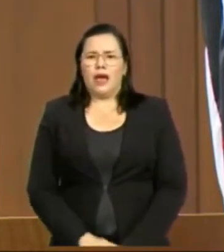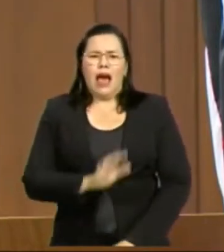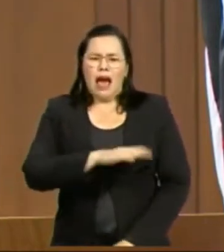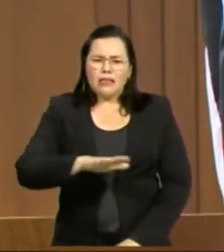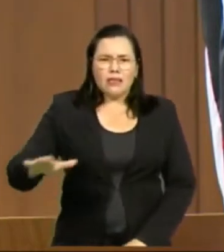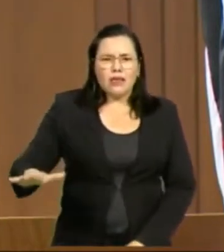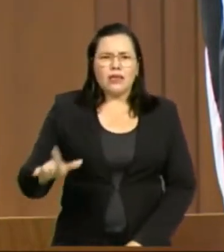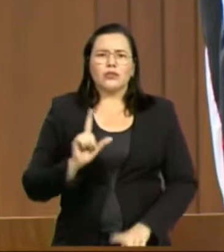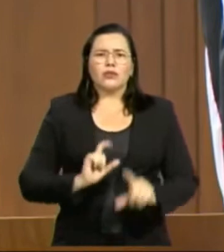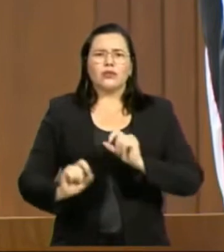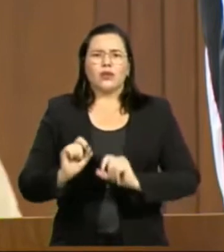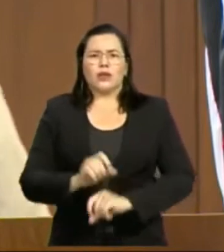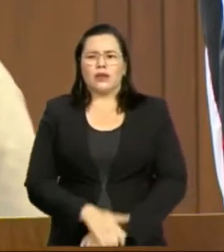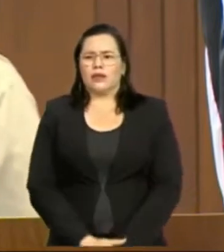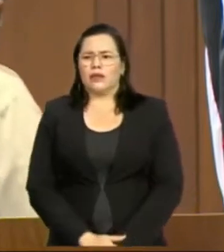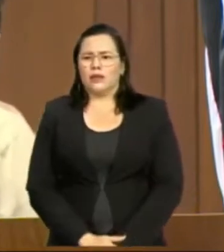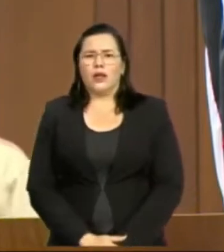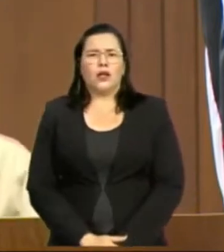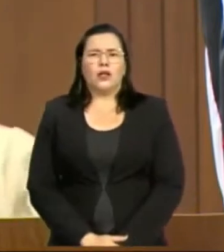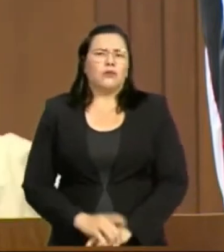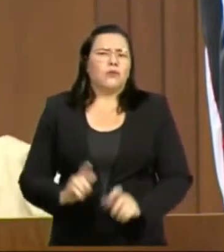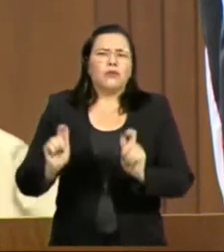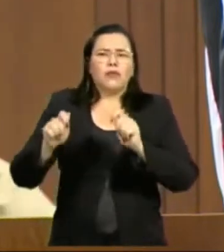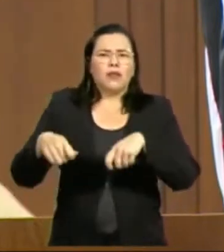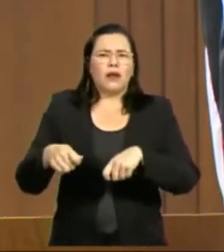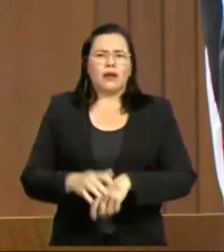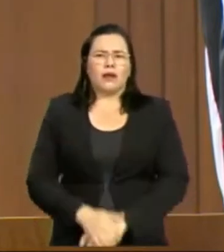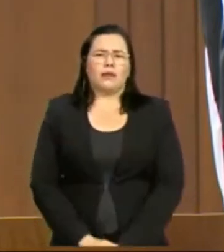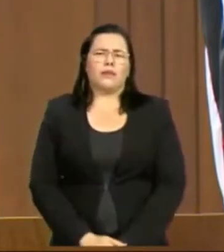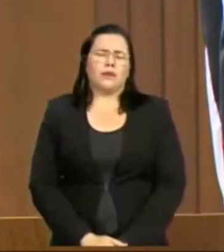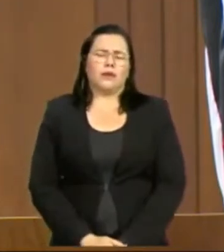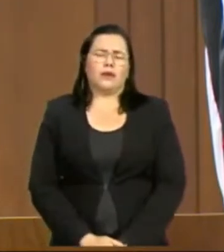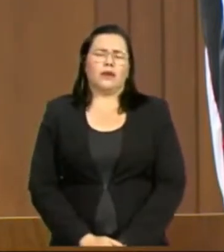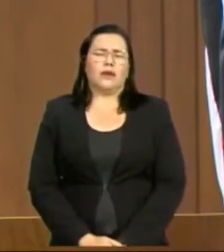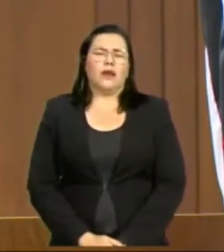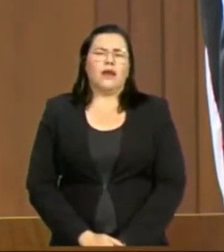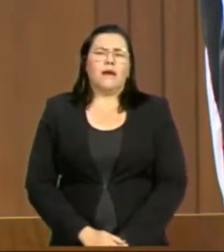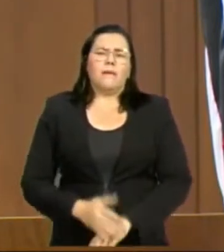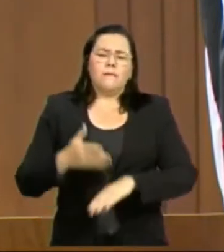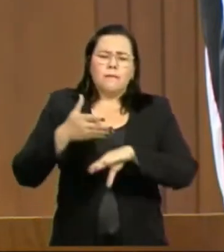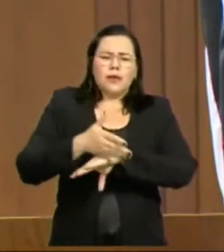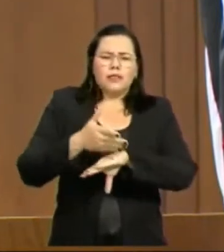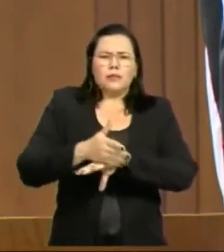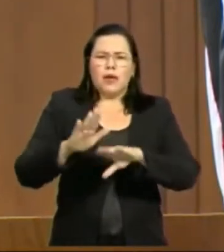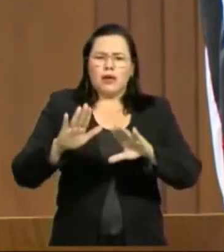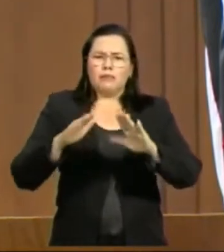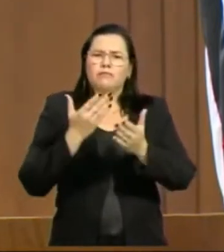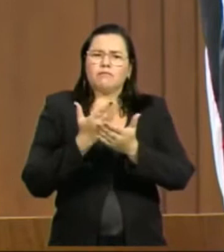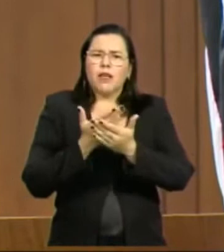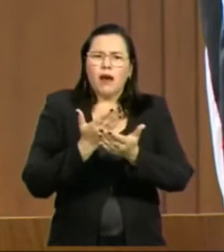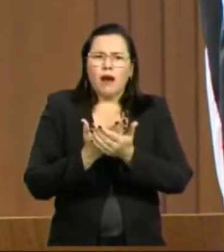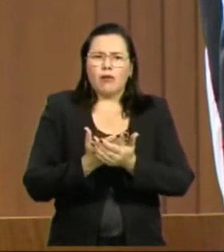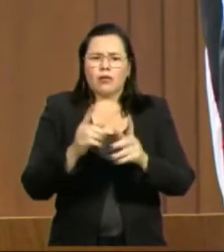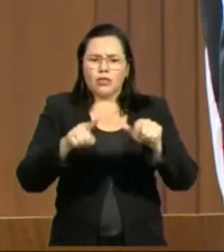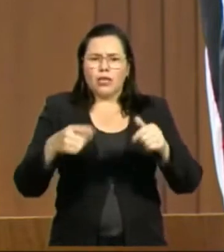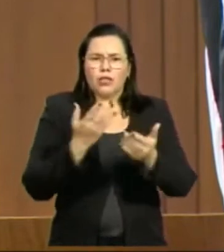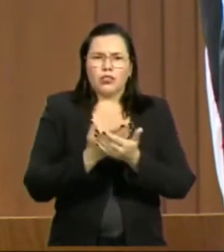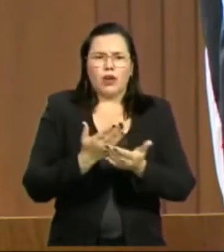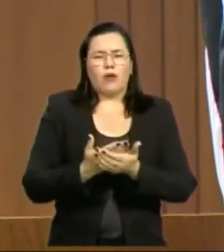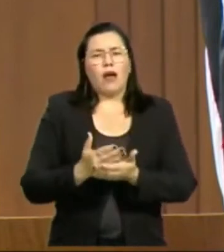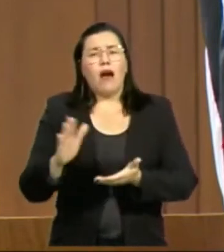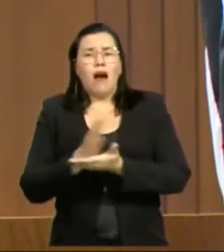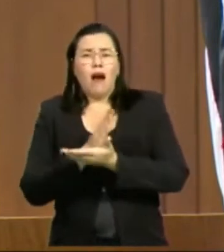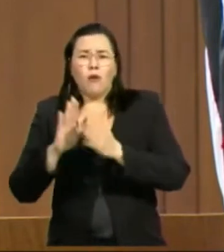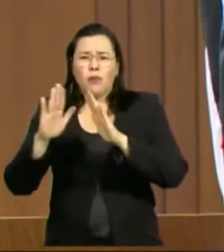menor condição de assistir aula. Tem escola, inclusive, que é mais do que vergonha. É somente a palha e o pau para